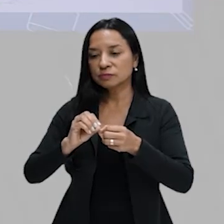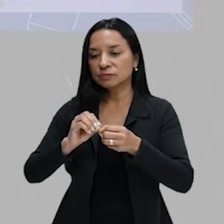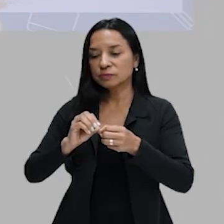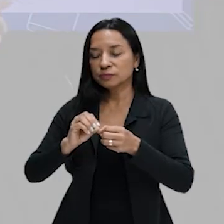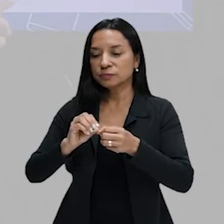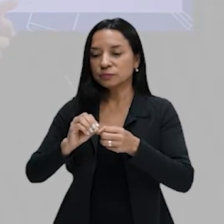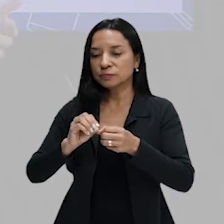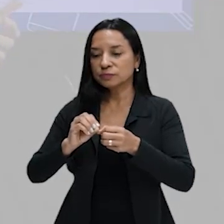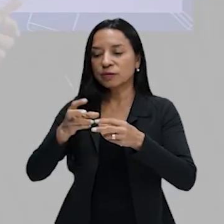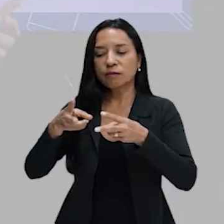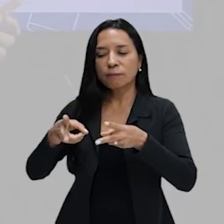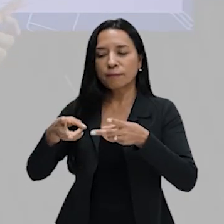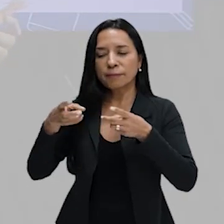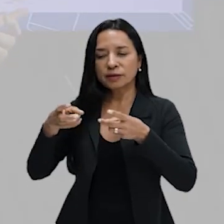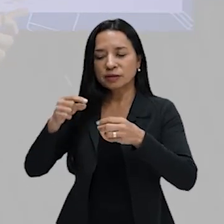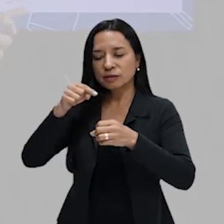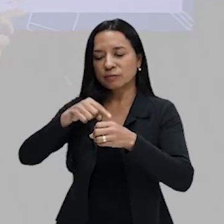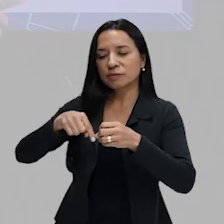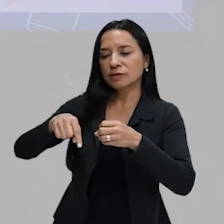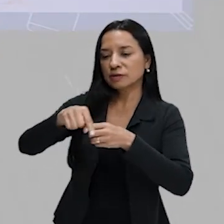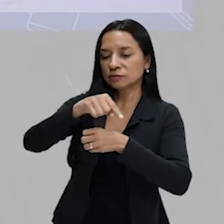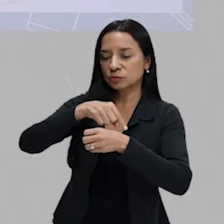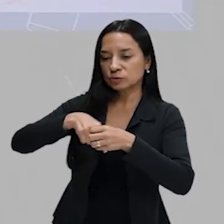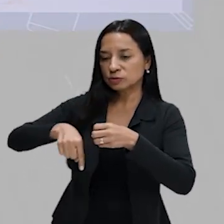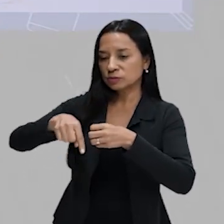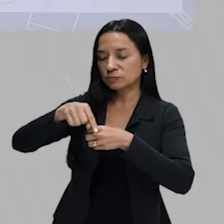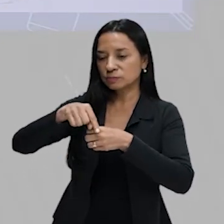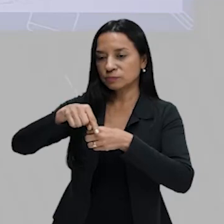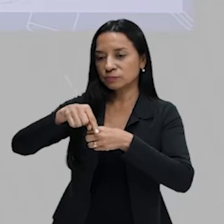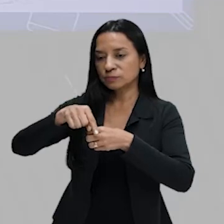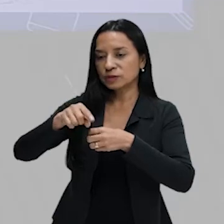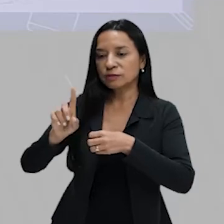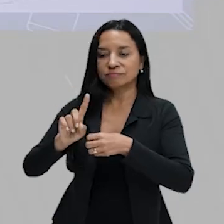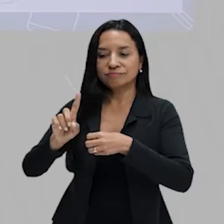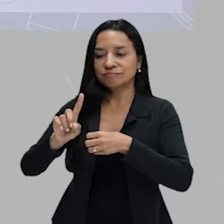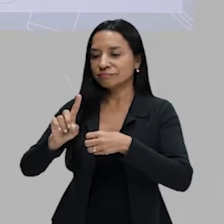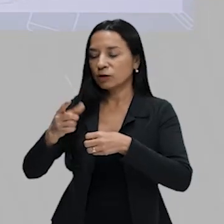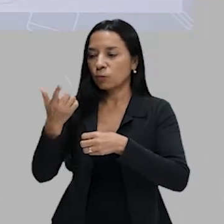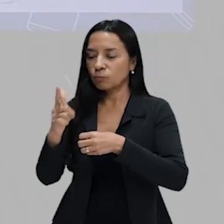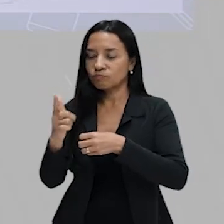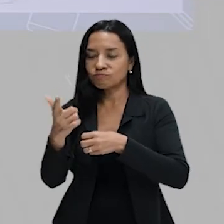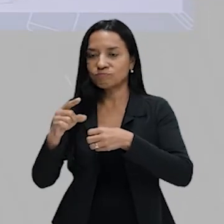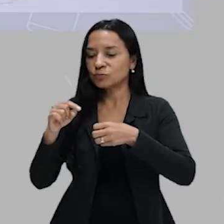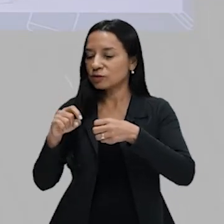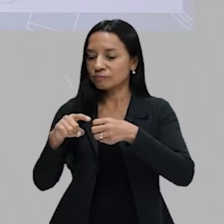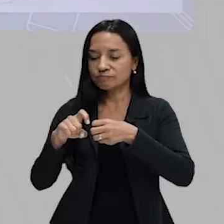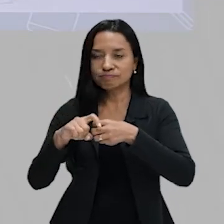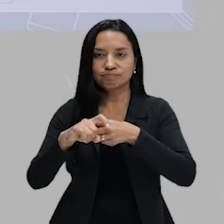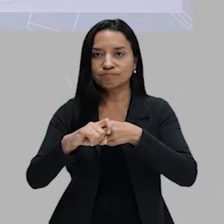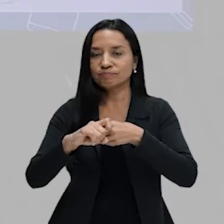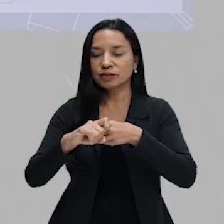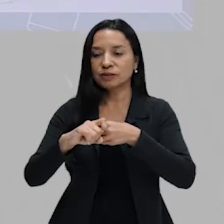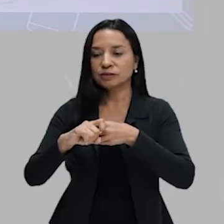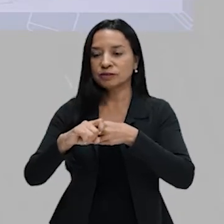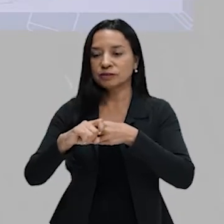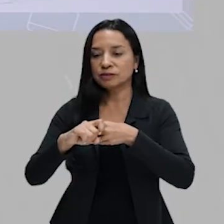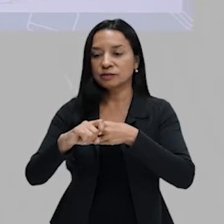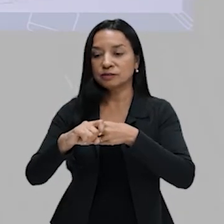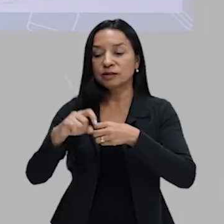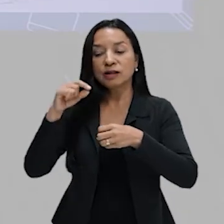ele percebe que nas goiabas que foram produzidas não nascia mais nenhum tipo de larva. Essa é uma